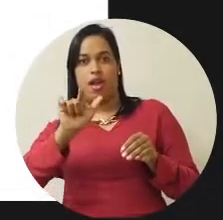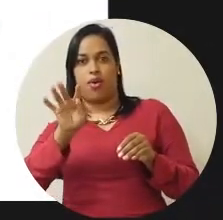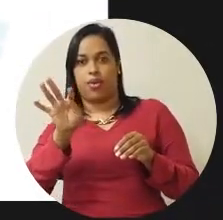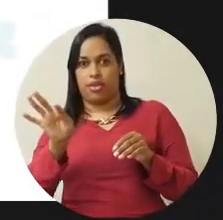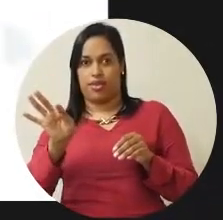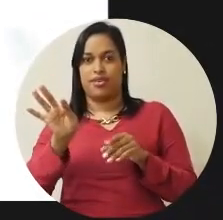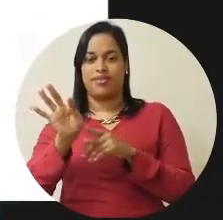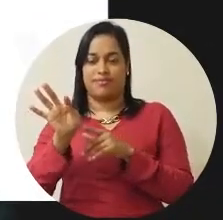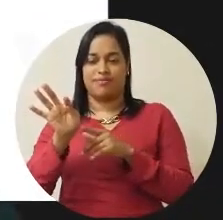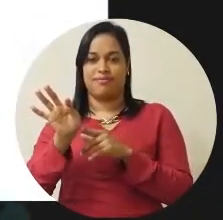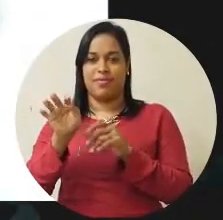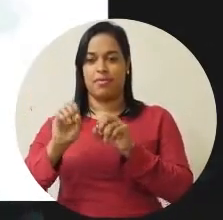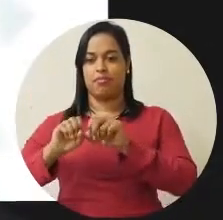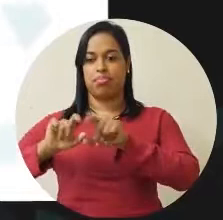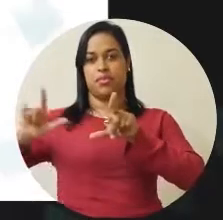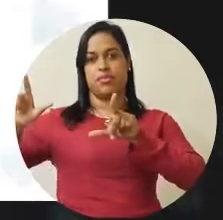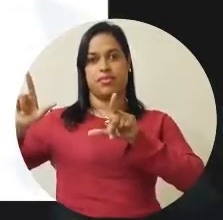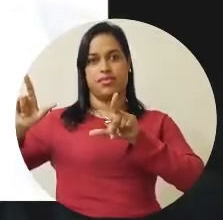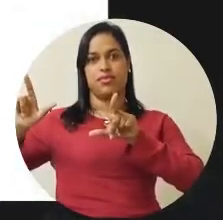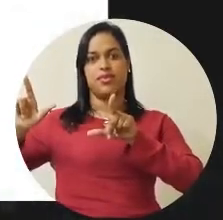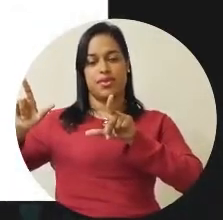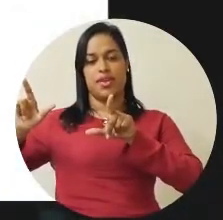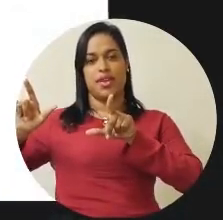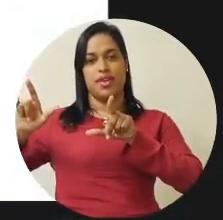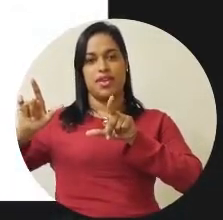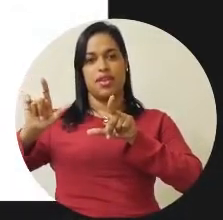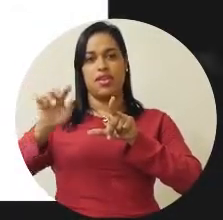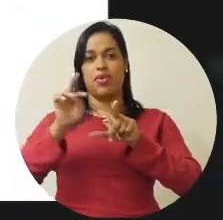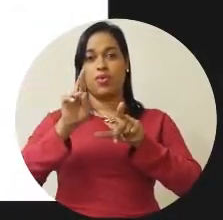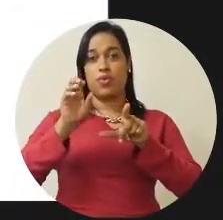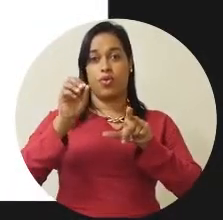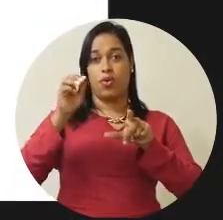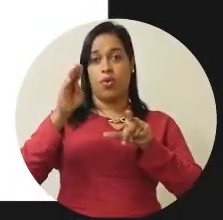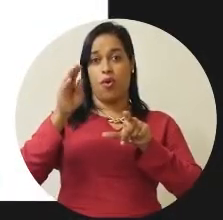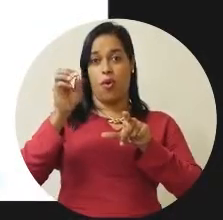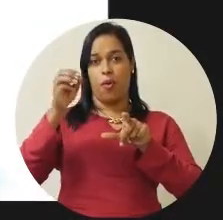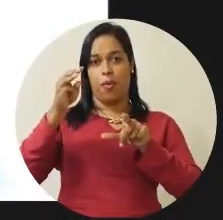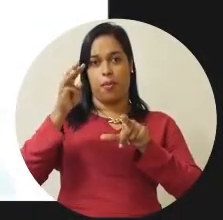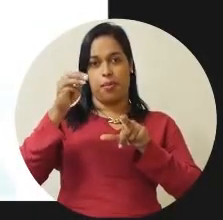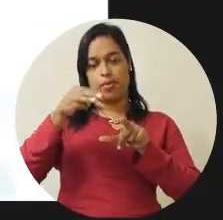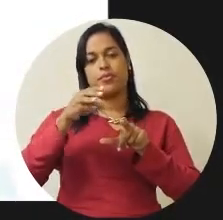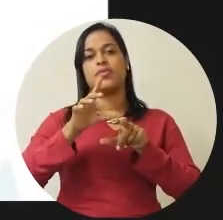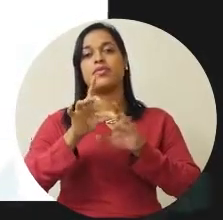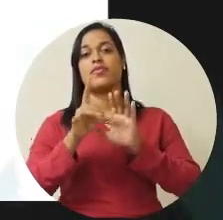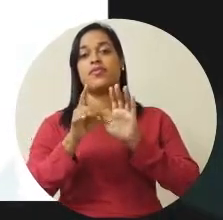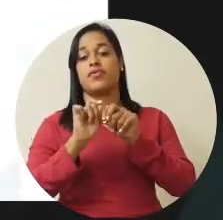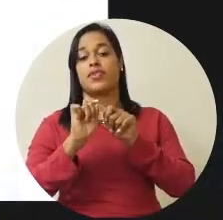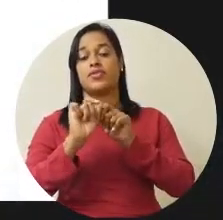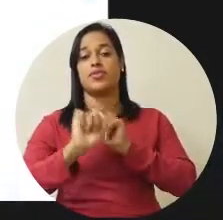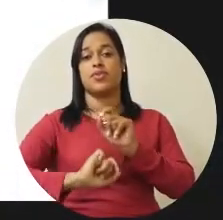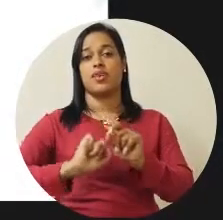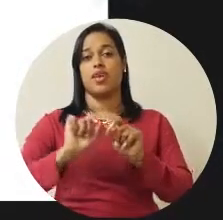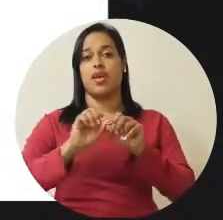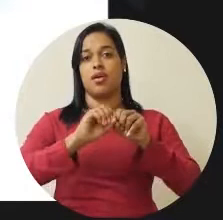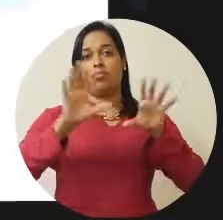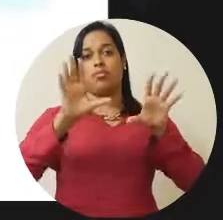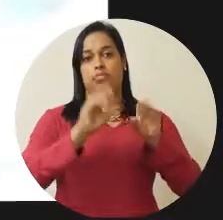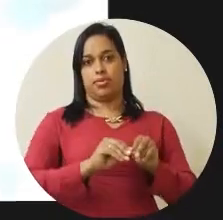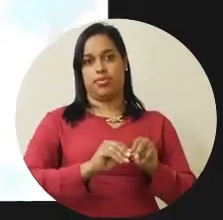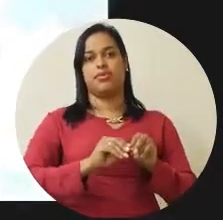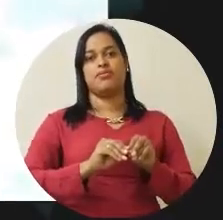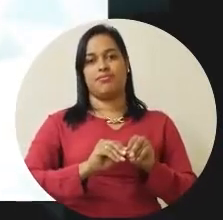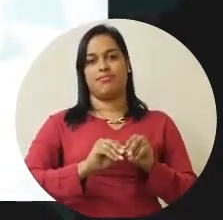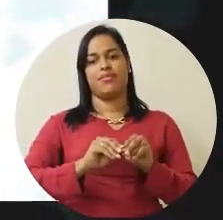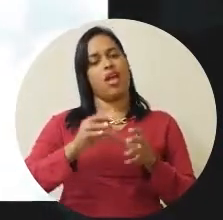o elemento apareça. E o efeito toggle, que faz o aparecer e desaparecer. Ele é um